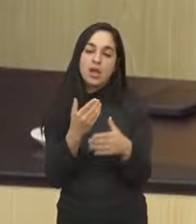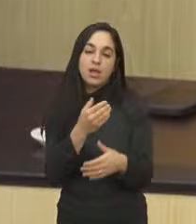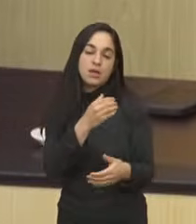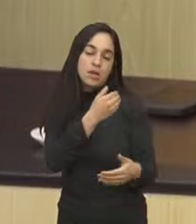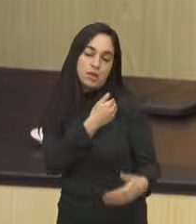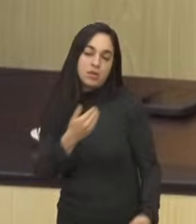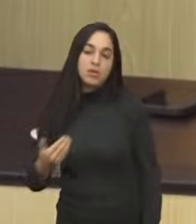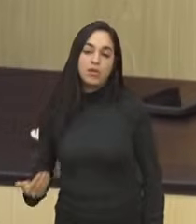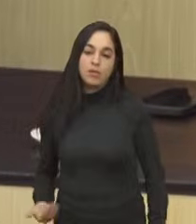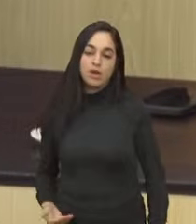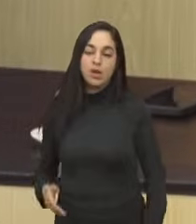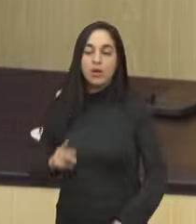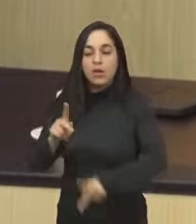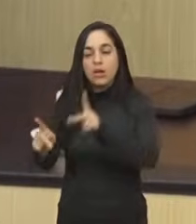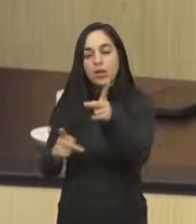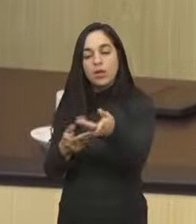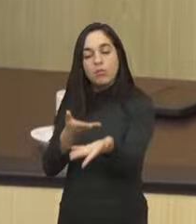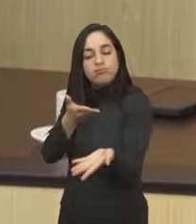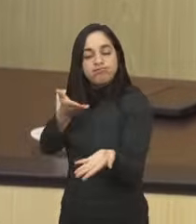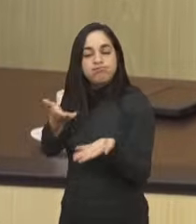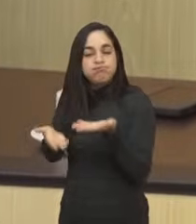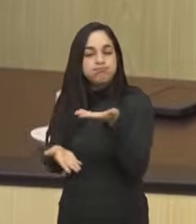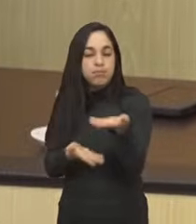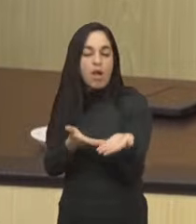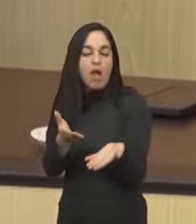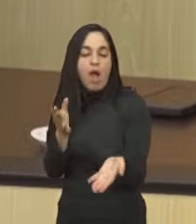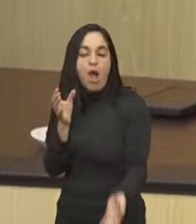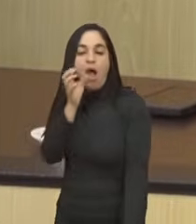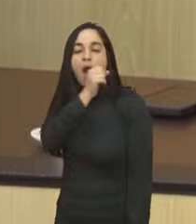de garantir a agilidade na